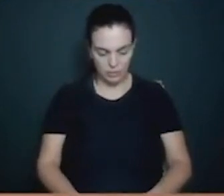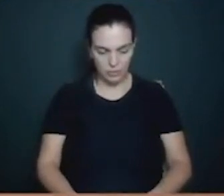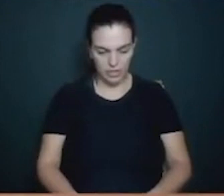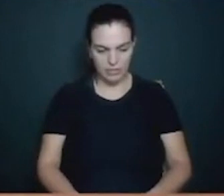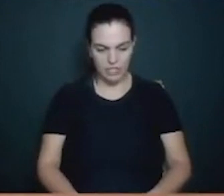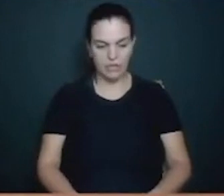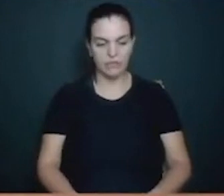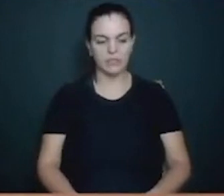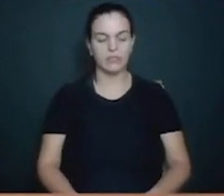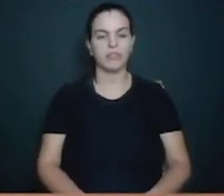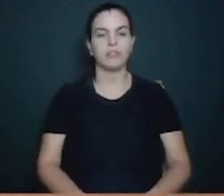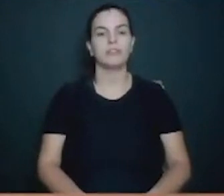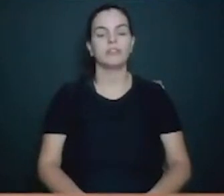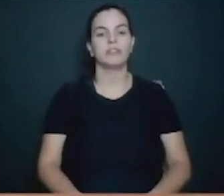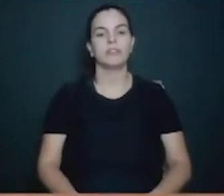em toda a nossa cidade